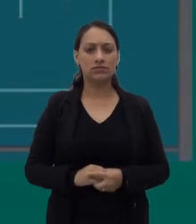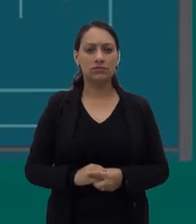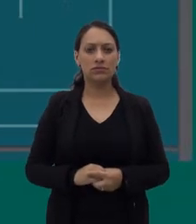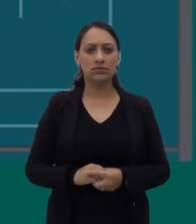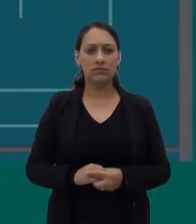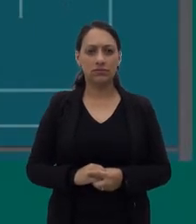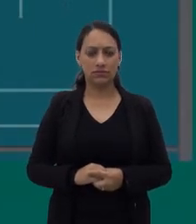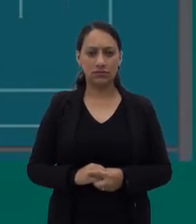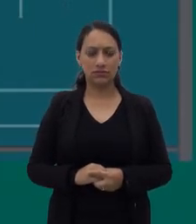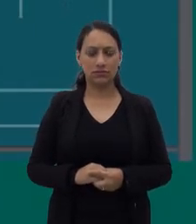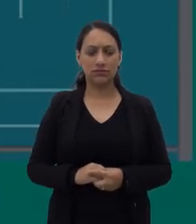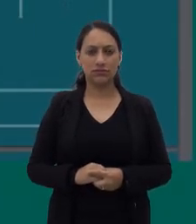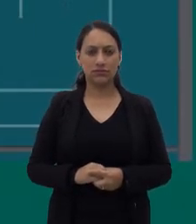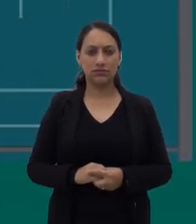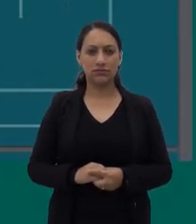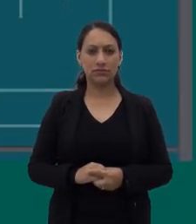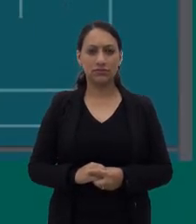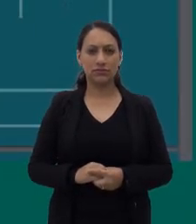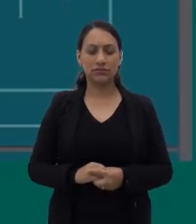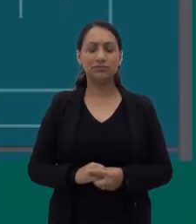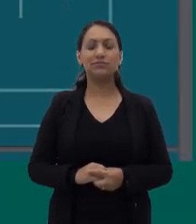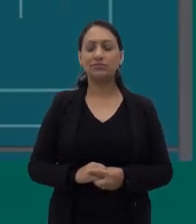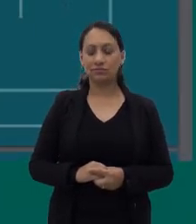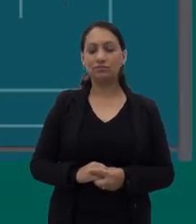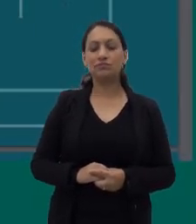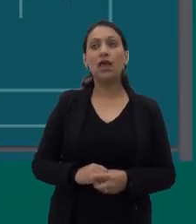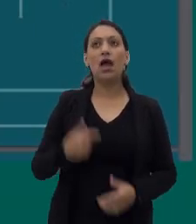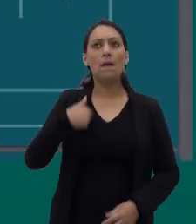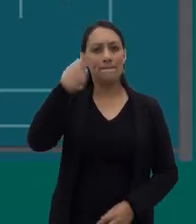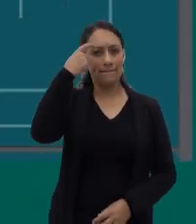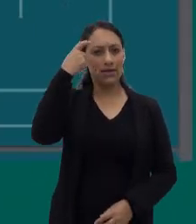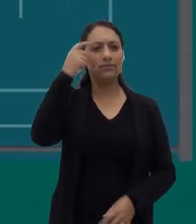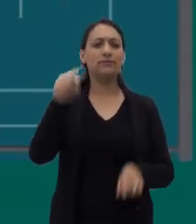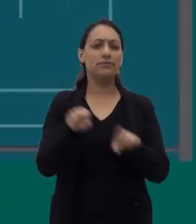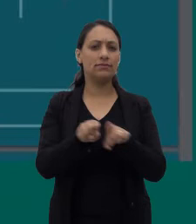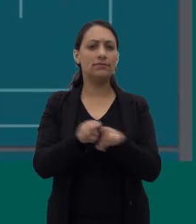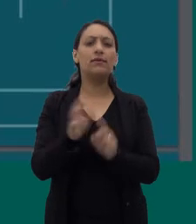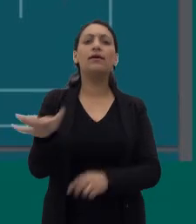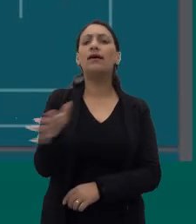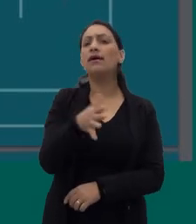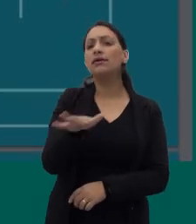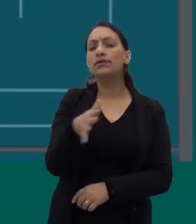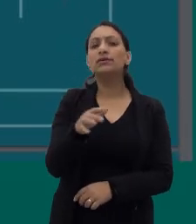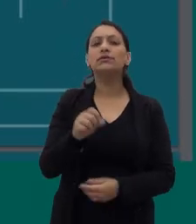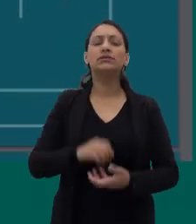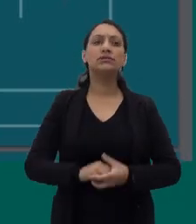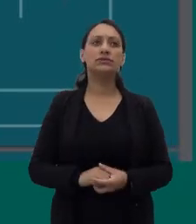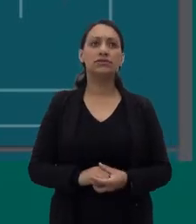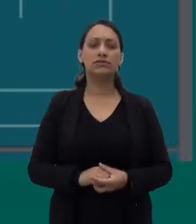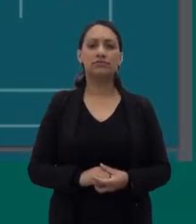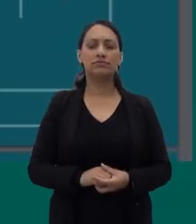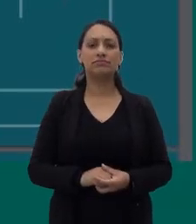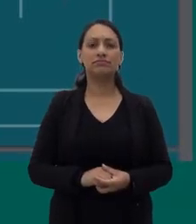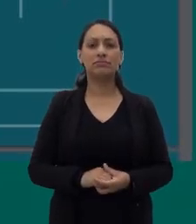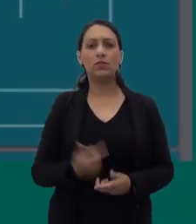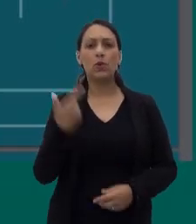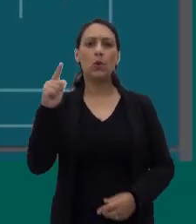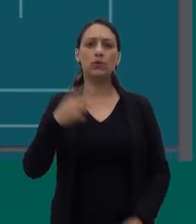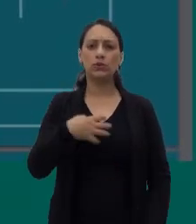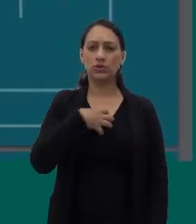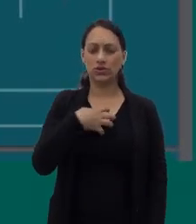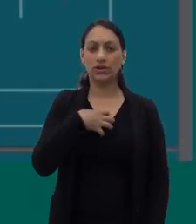corrida incessante. Fiquei pensando também, né, que às vezes a gente encontra maneiras